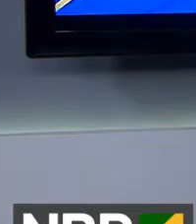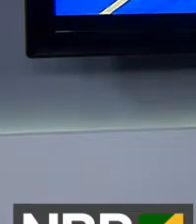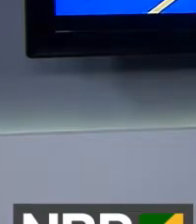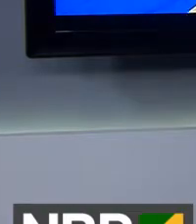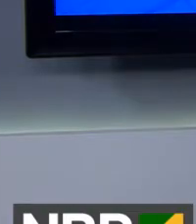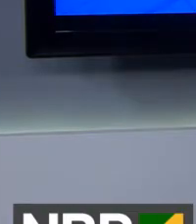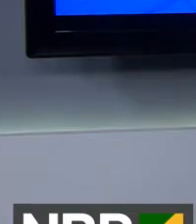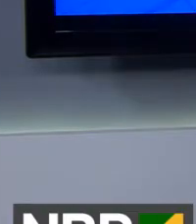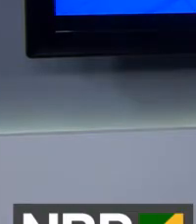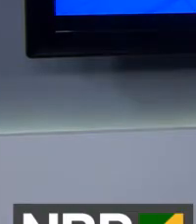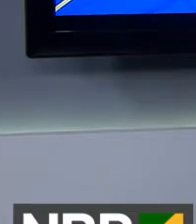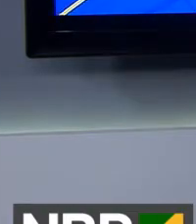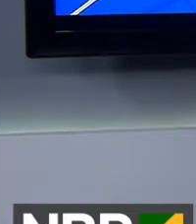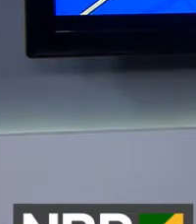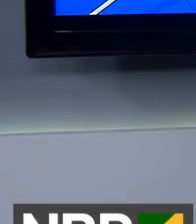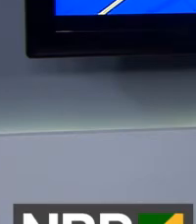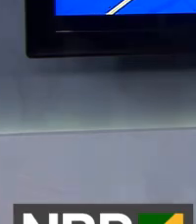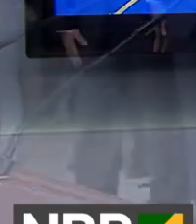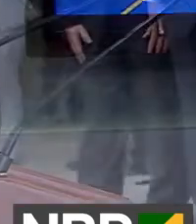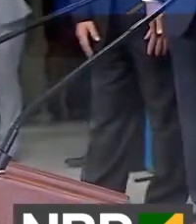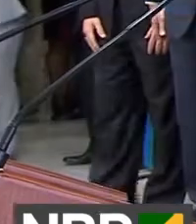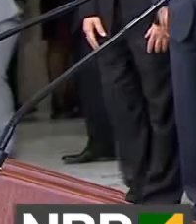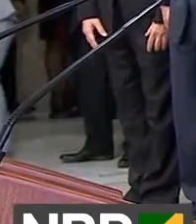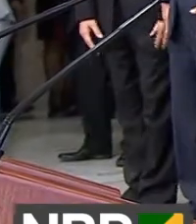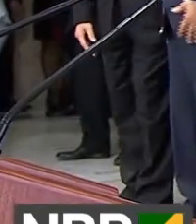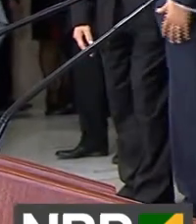parcerias acompanhe com a gente